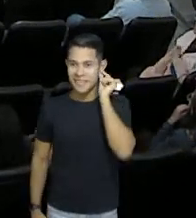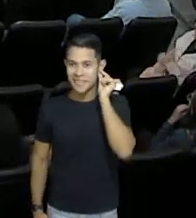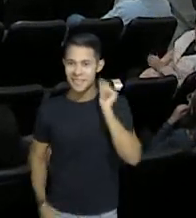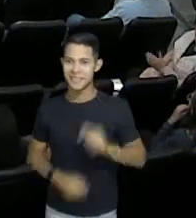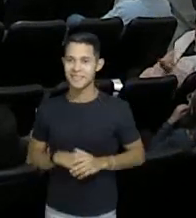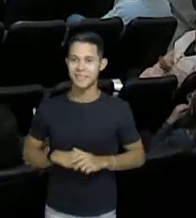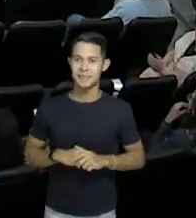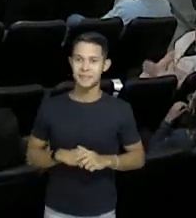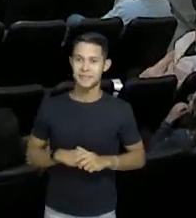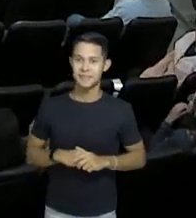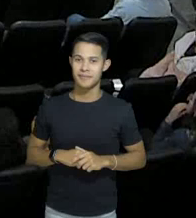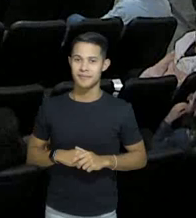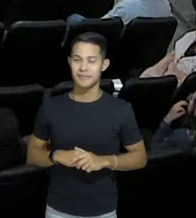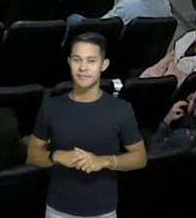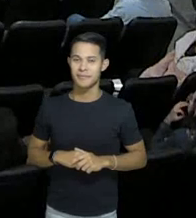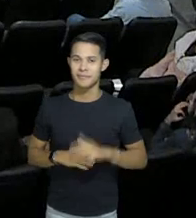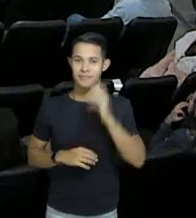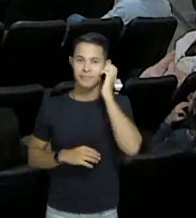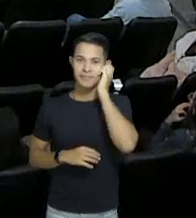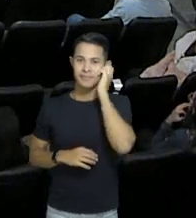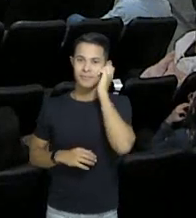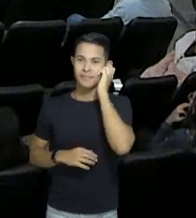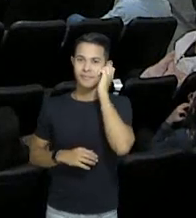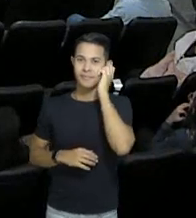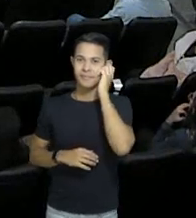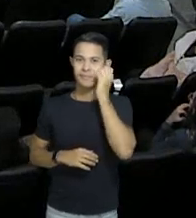O microfone lá para ele, lá.